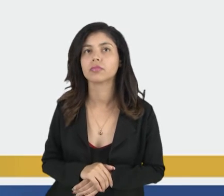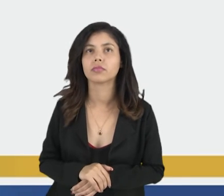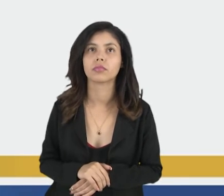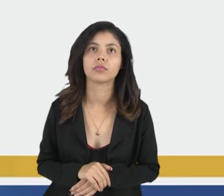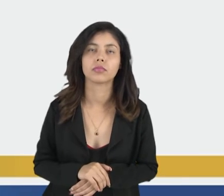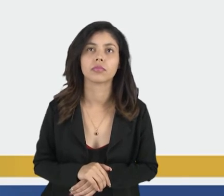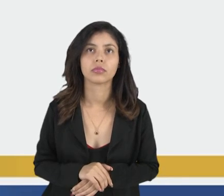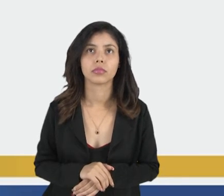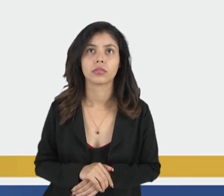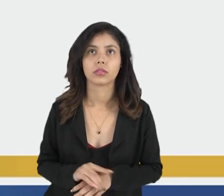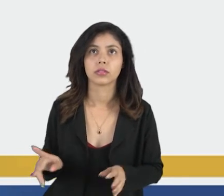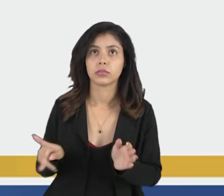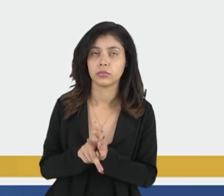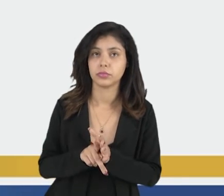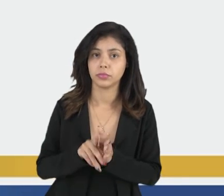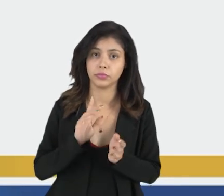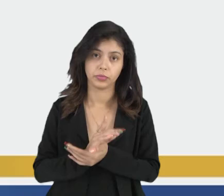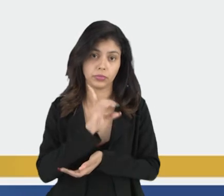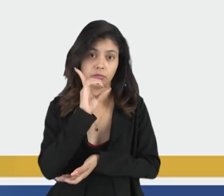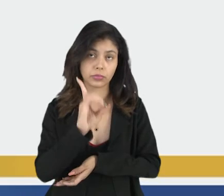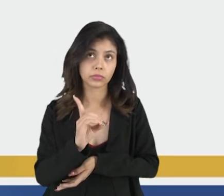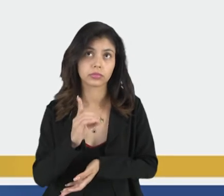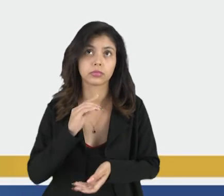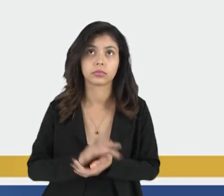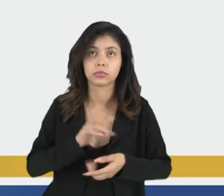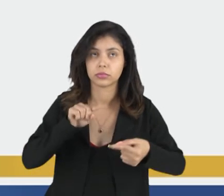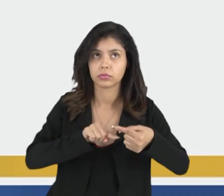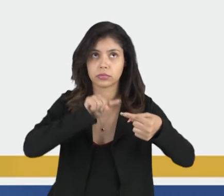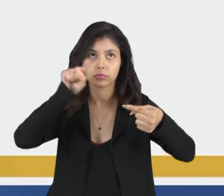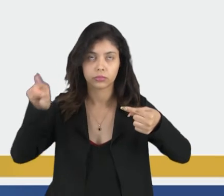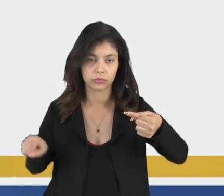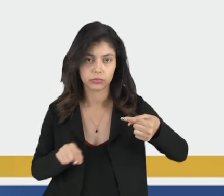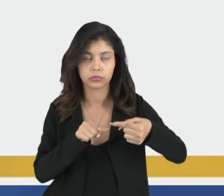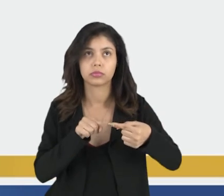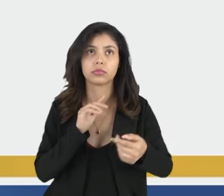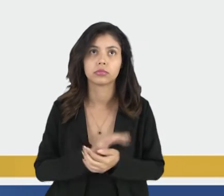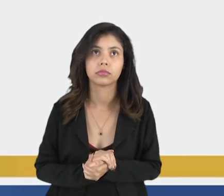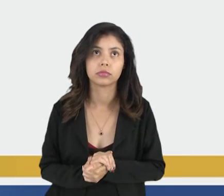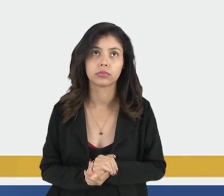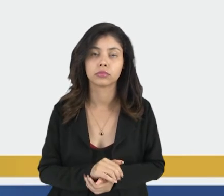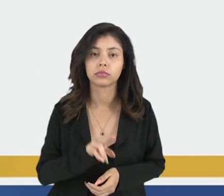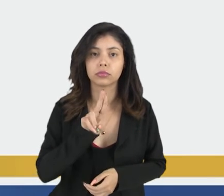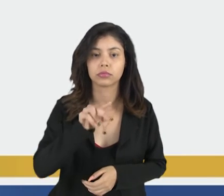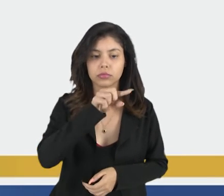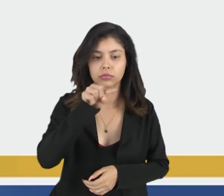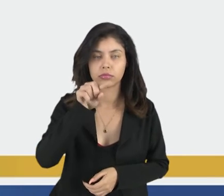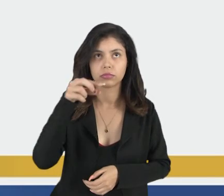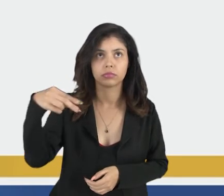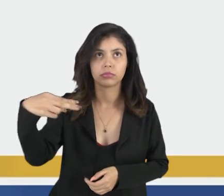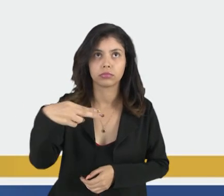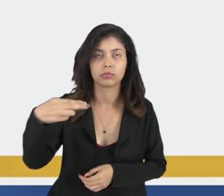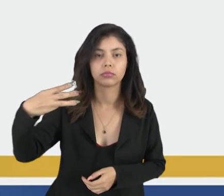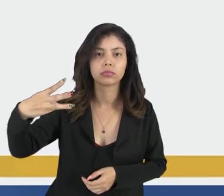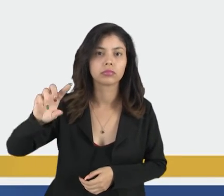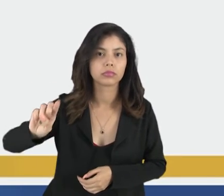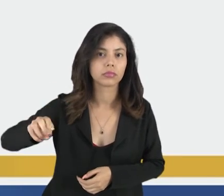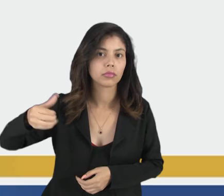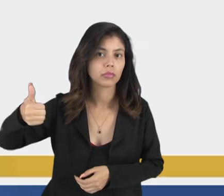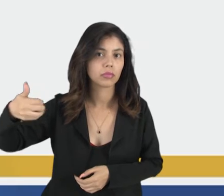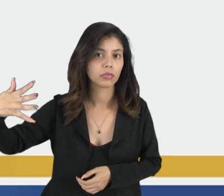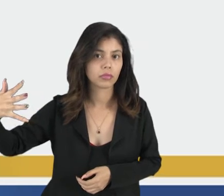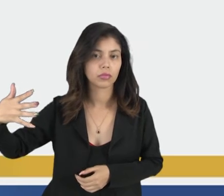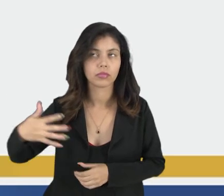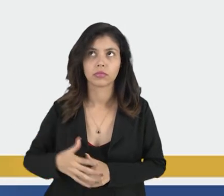centímetros. Determine o diâmetro dessa circunferência e adote π